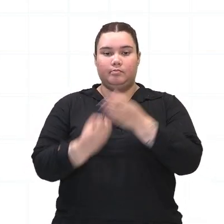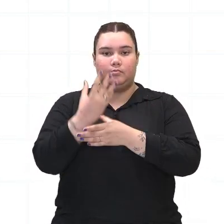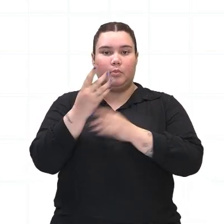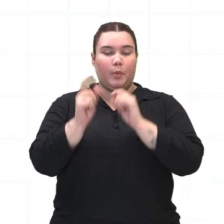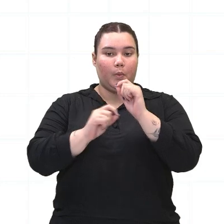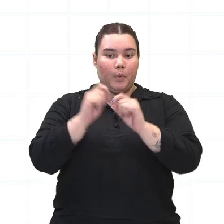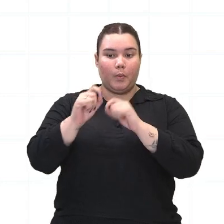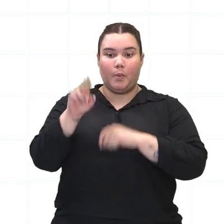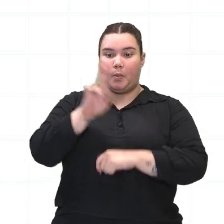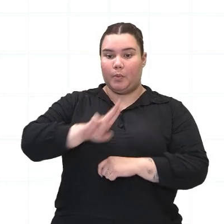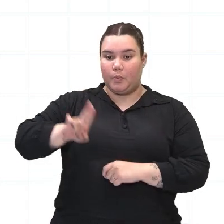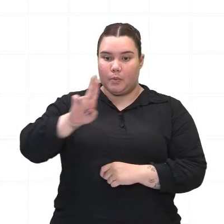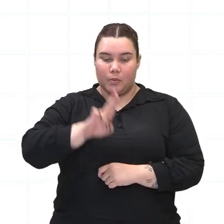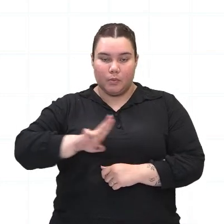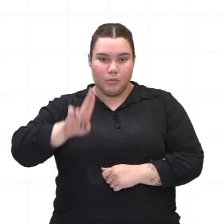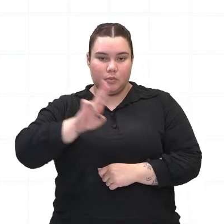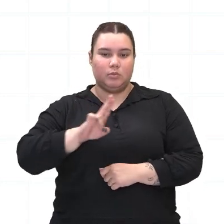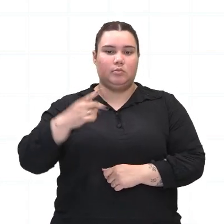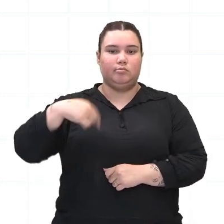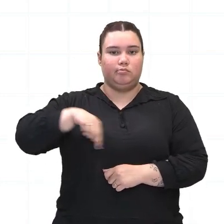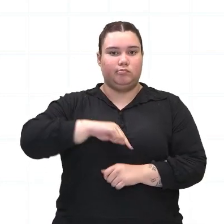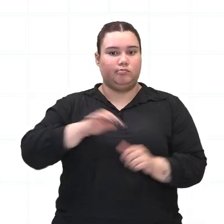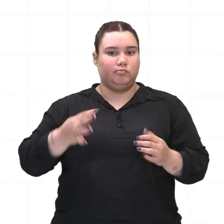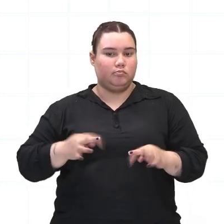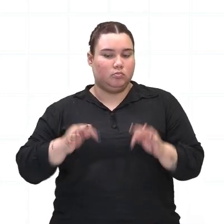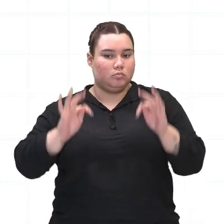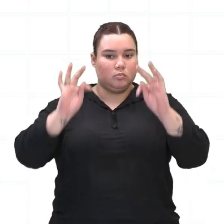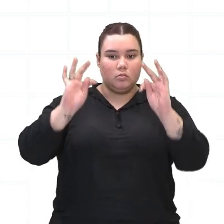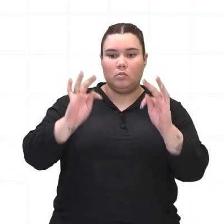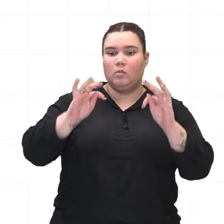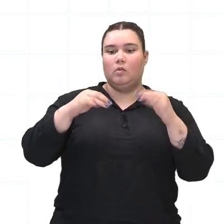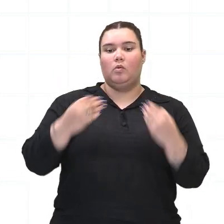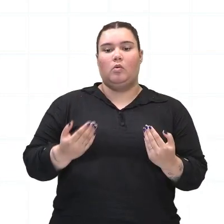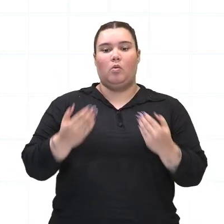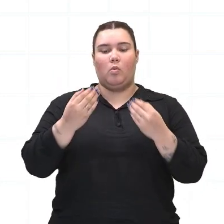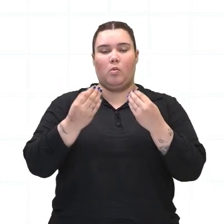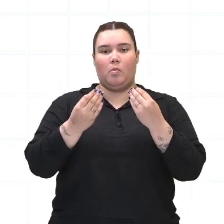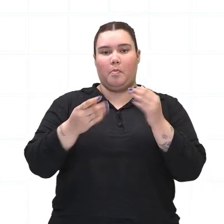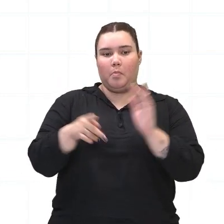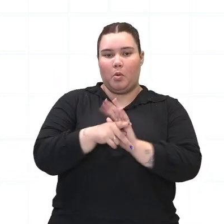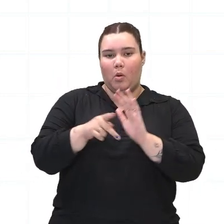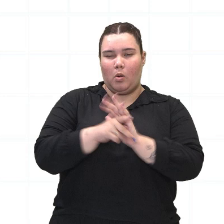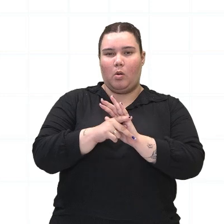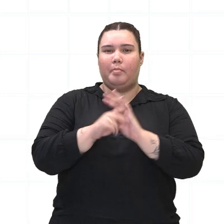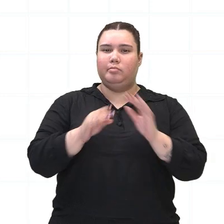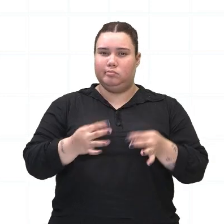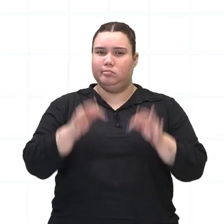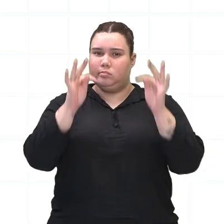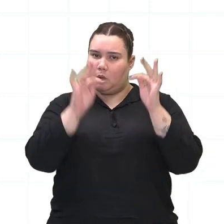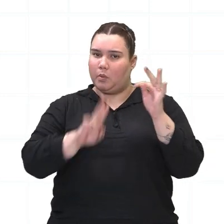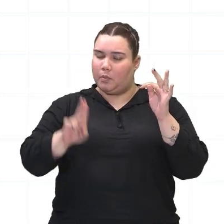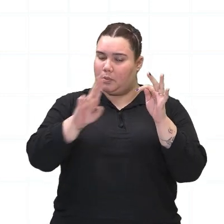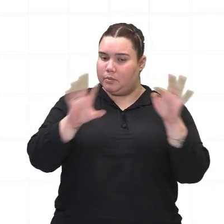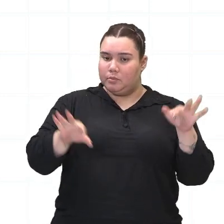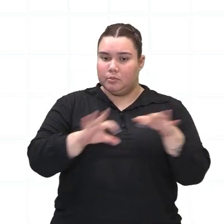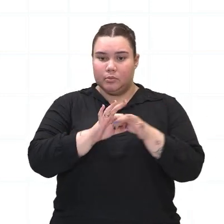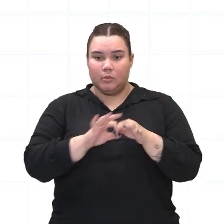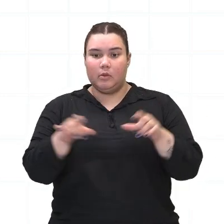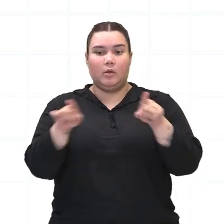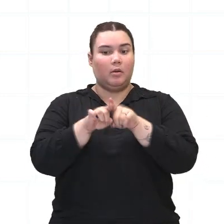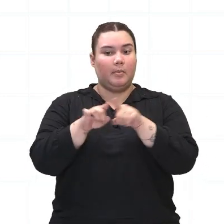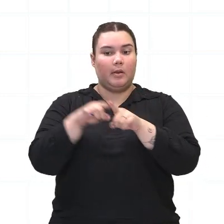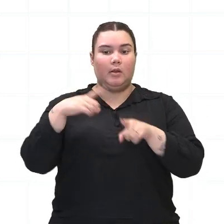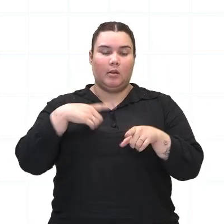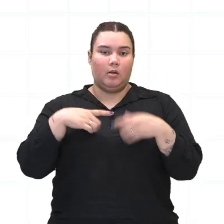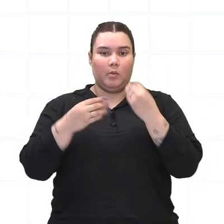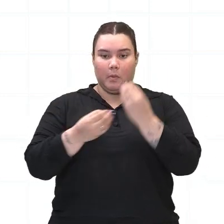hoje usamos bastante na nossa tecnologia, na questão do digital, e é o que também está presente